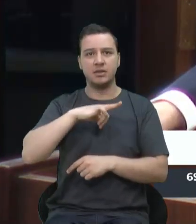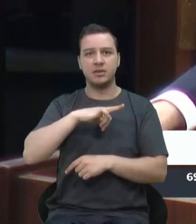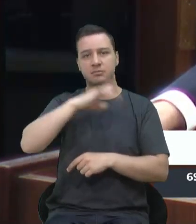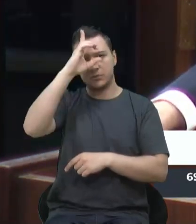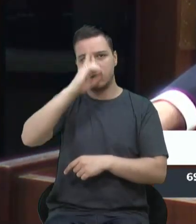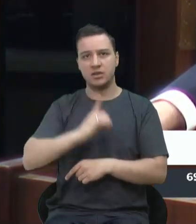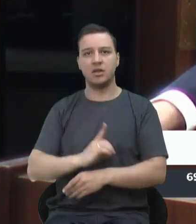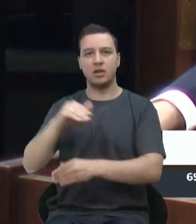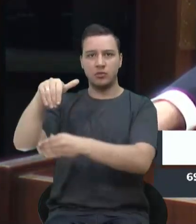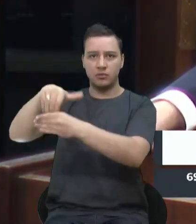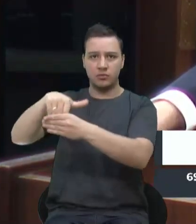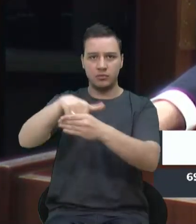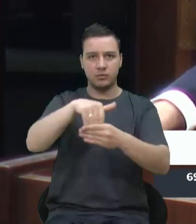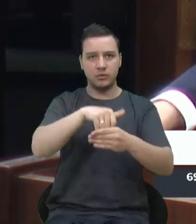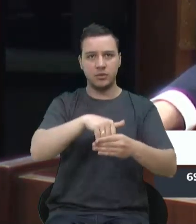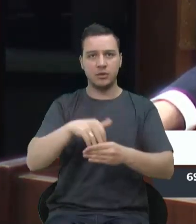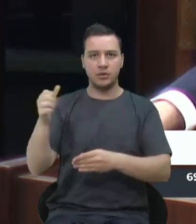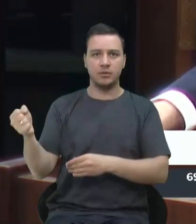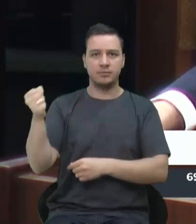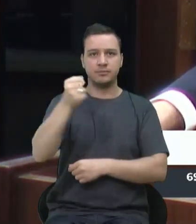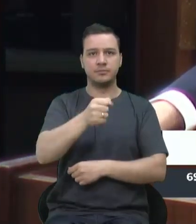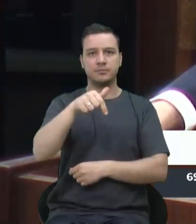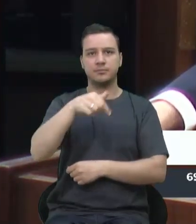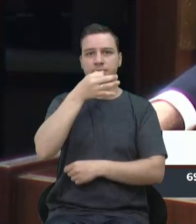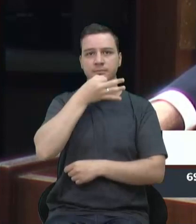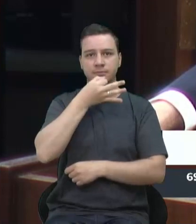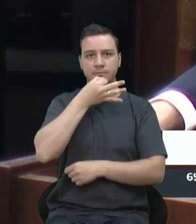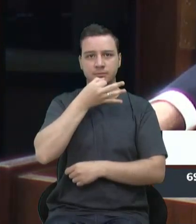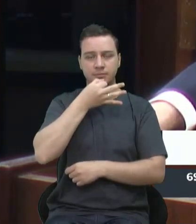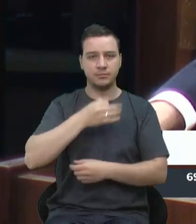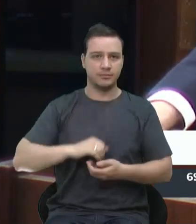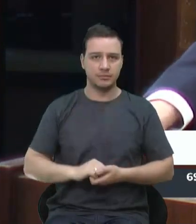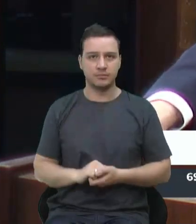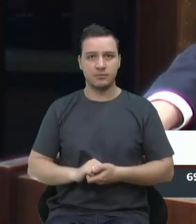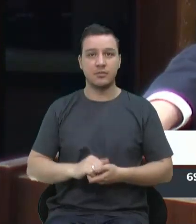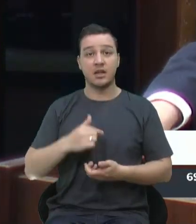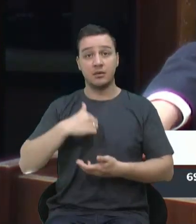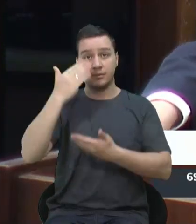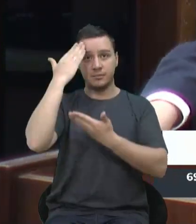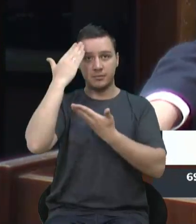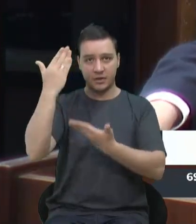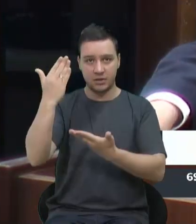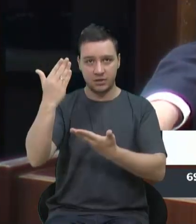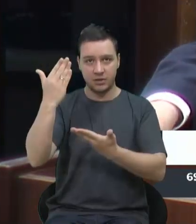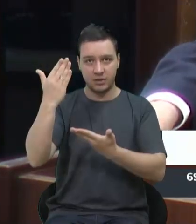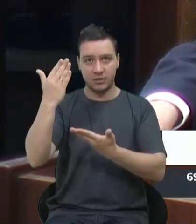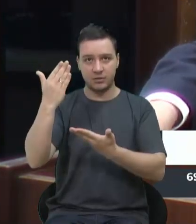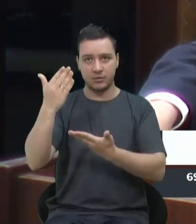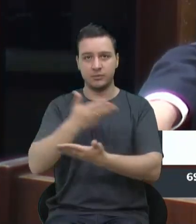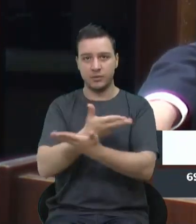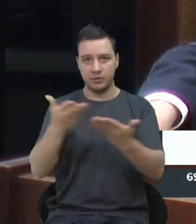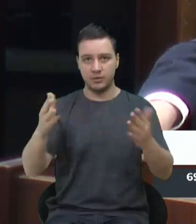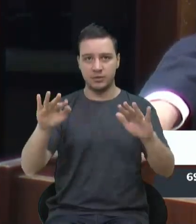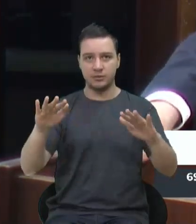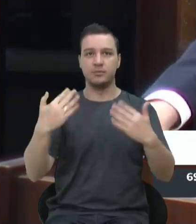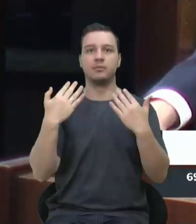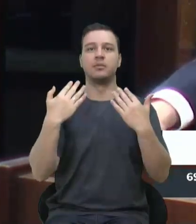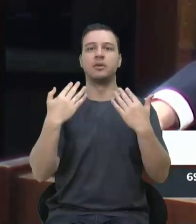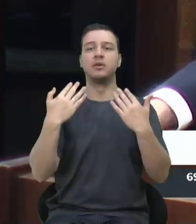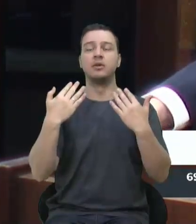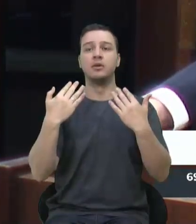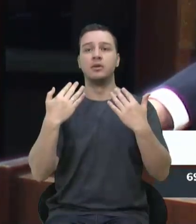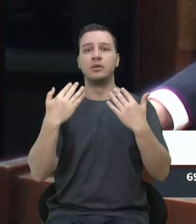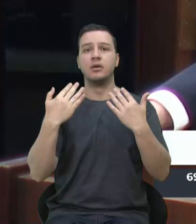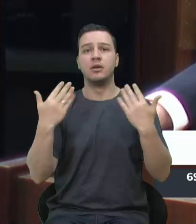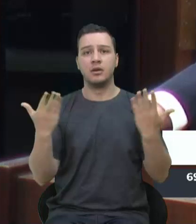outorgado pelas urnas de Caxias do Sul. Eu agradeço a atenção das senhoras e dos senhores. Agora, na sequência,